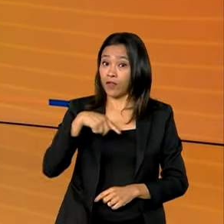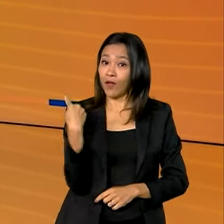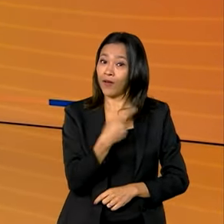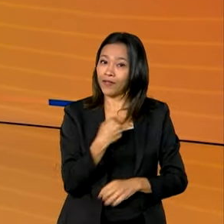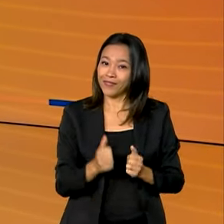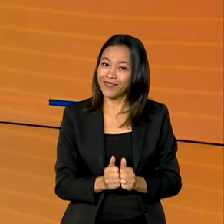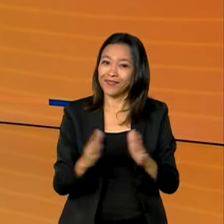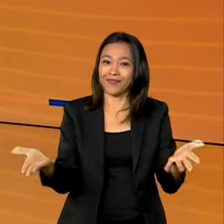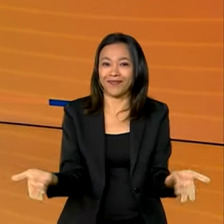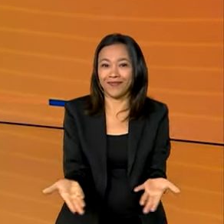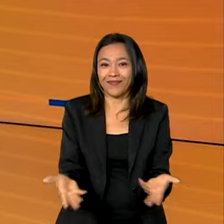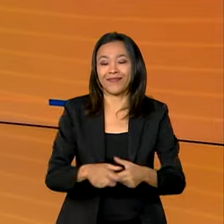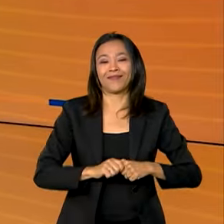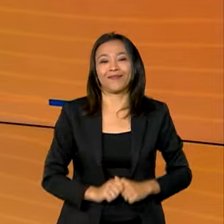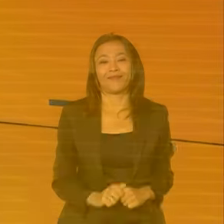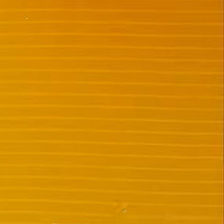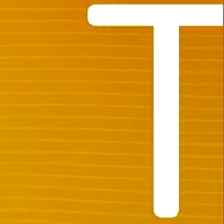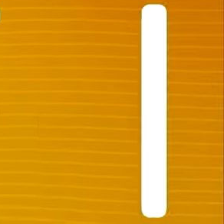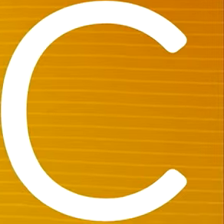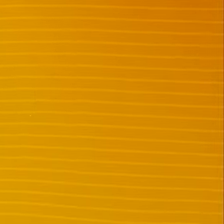Dia começa agora.